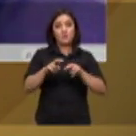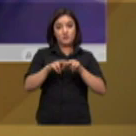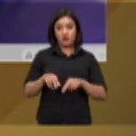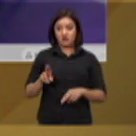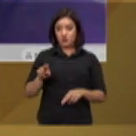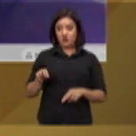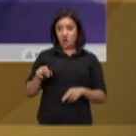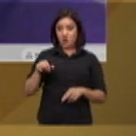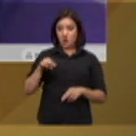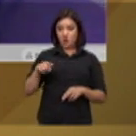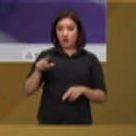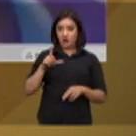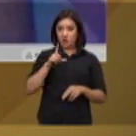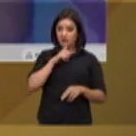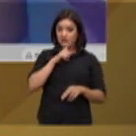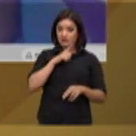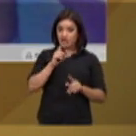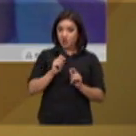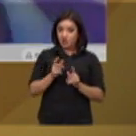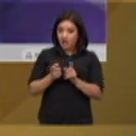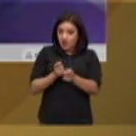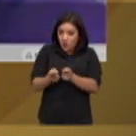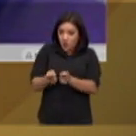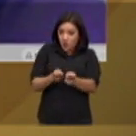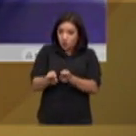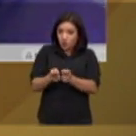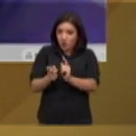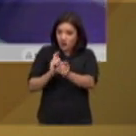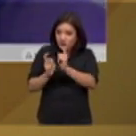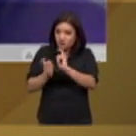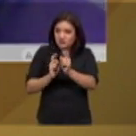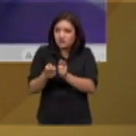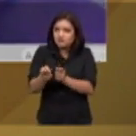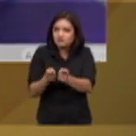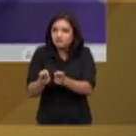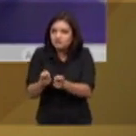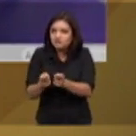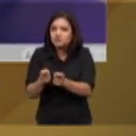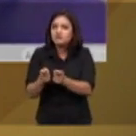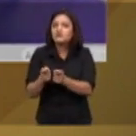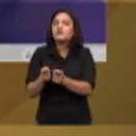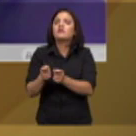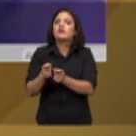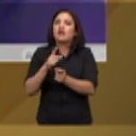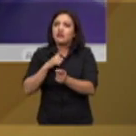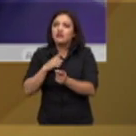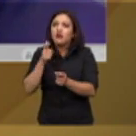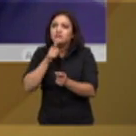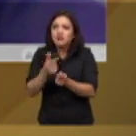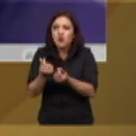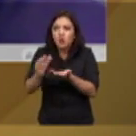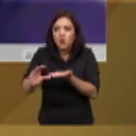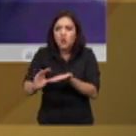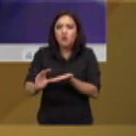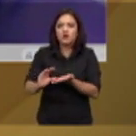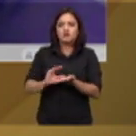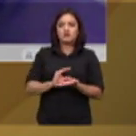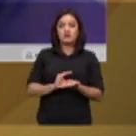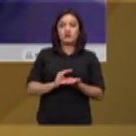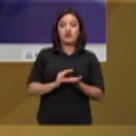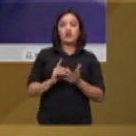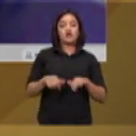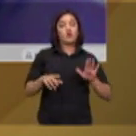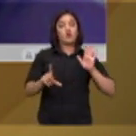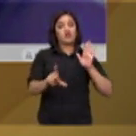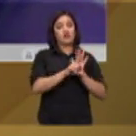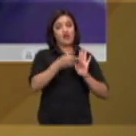União, retém a administração desse espectro, dessa capacidade de geração de receita e, por